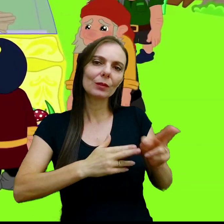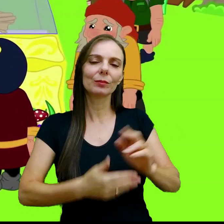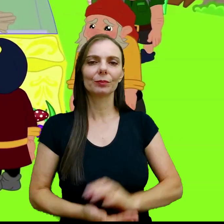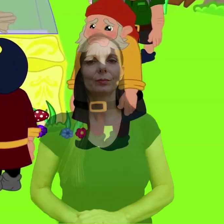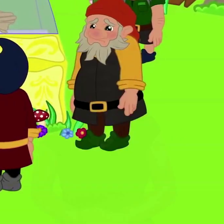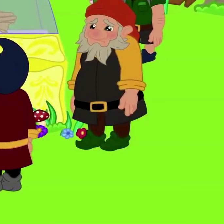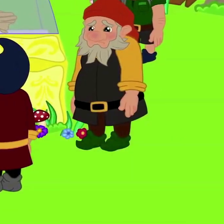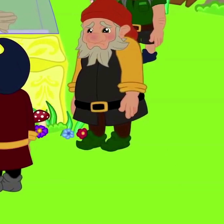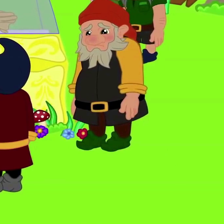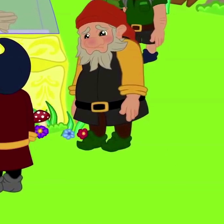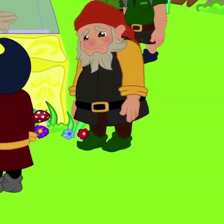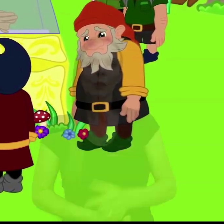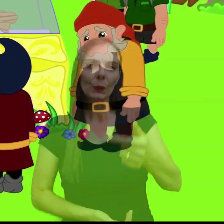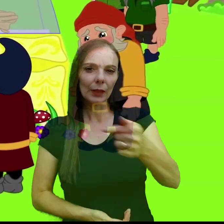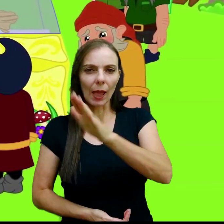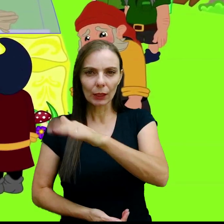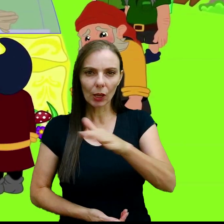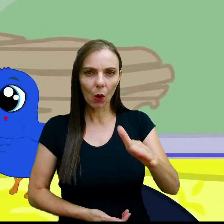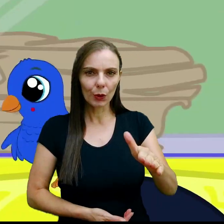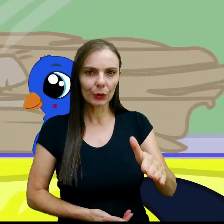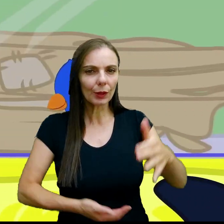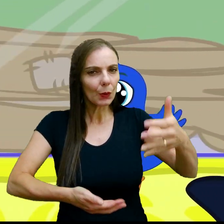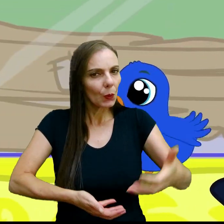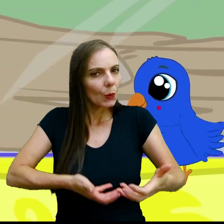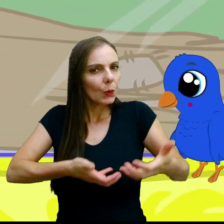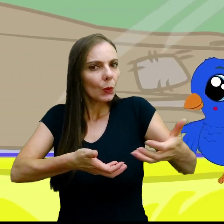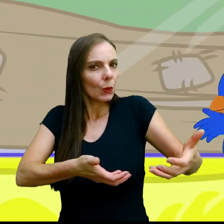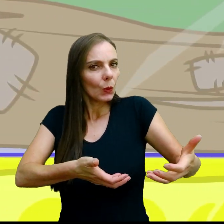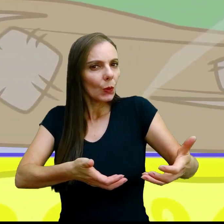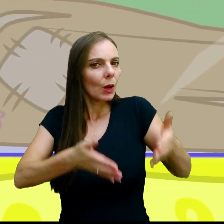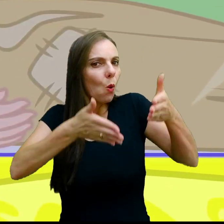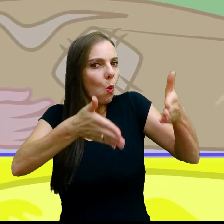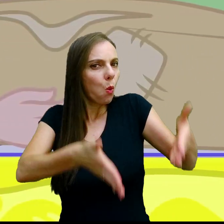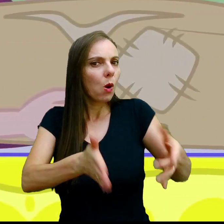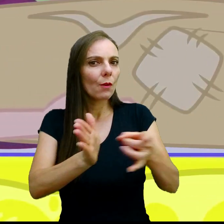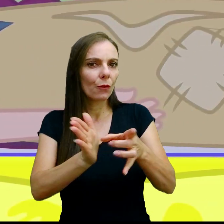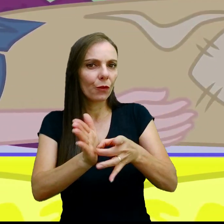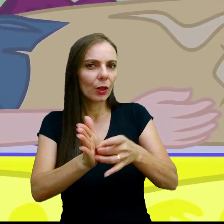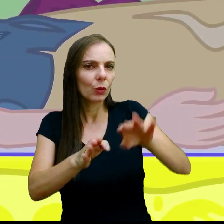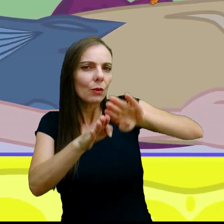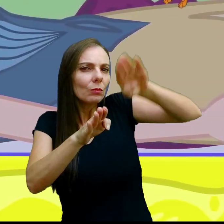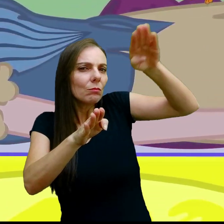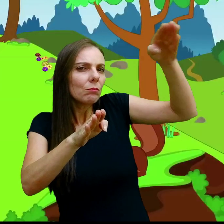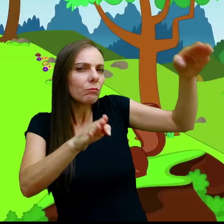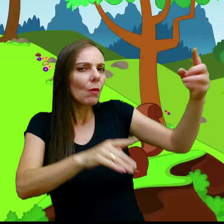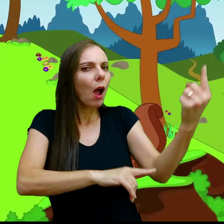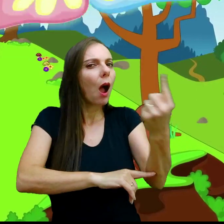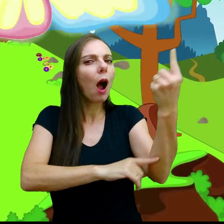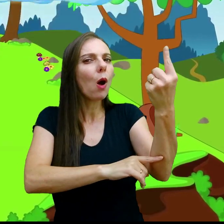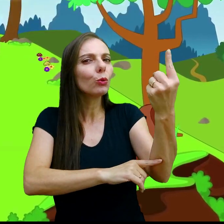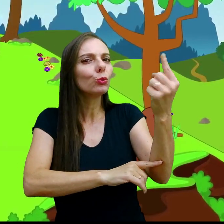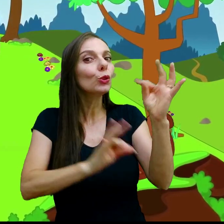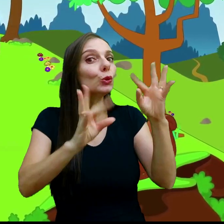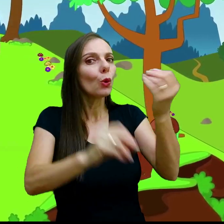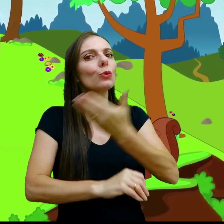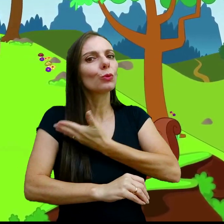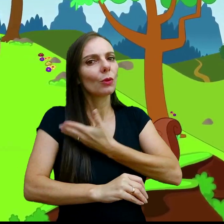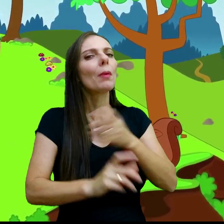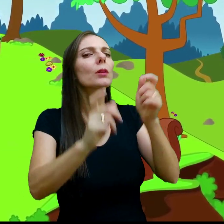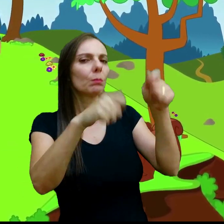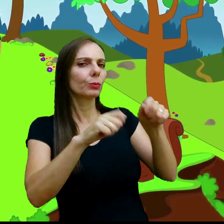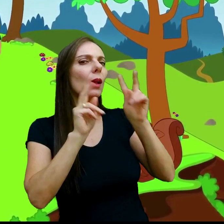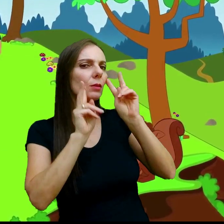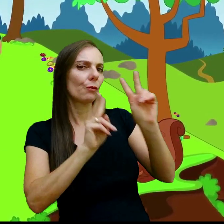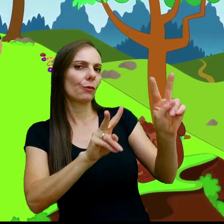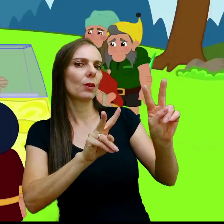dormindo. Os anões a colocaram em um caixão de vidro e o colocaram em uma colina, para que todos os amigos